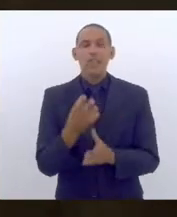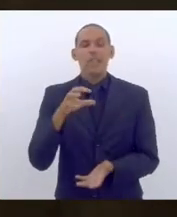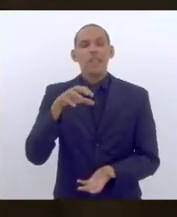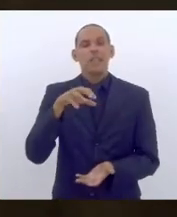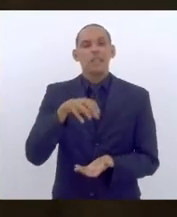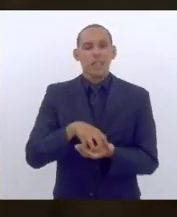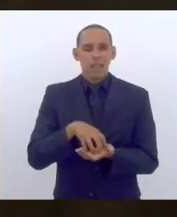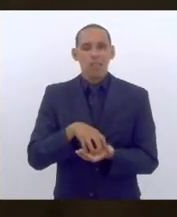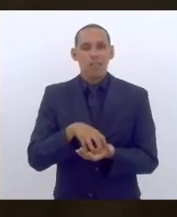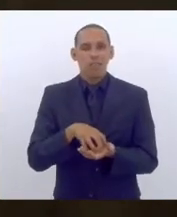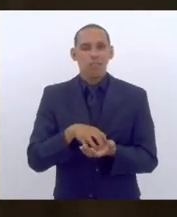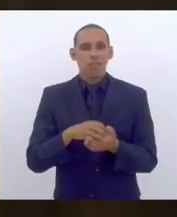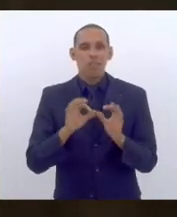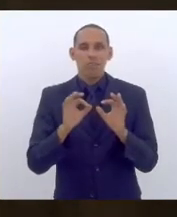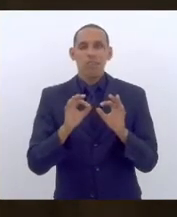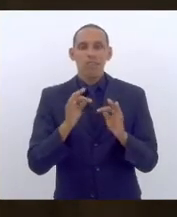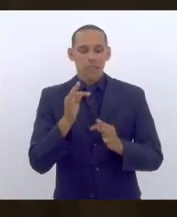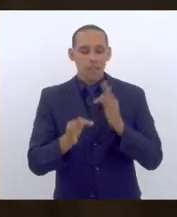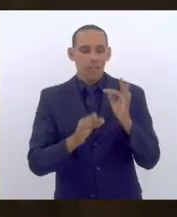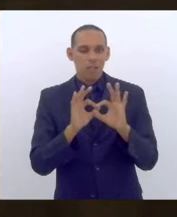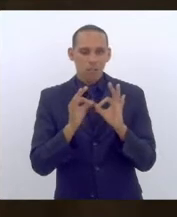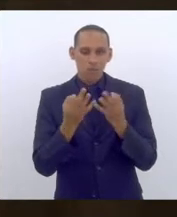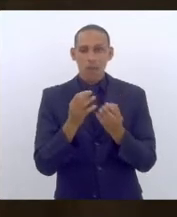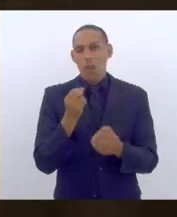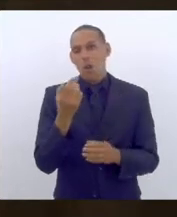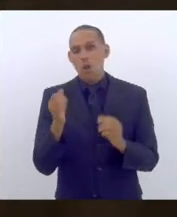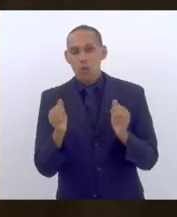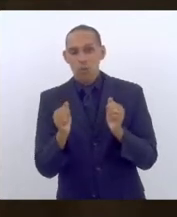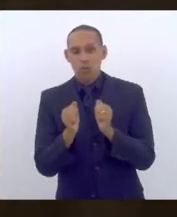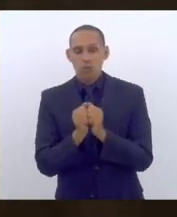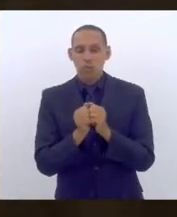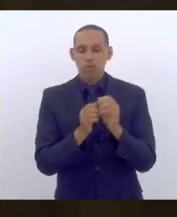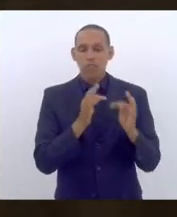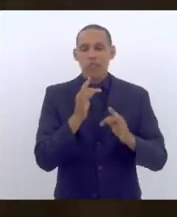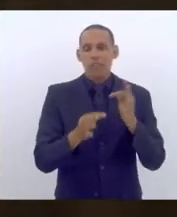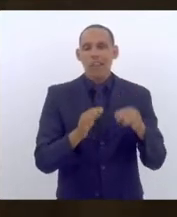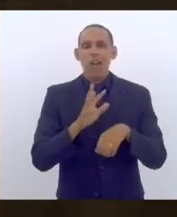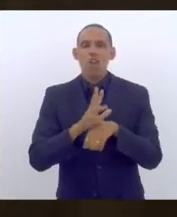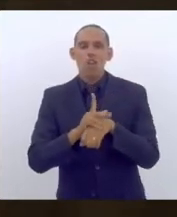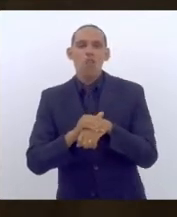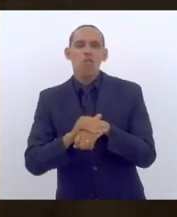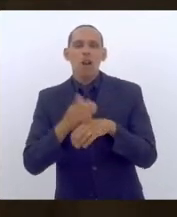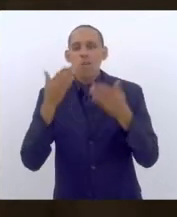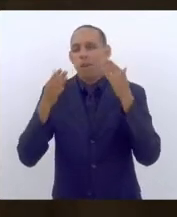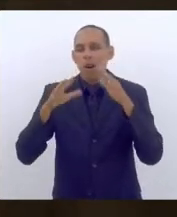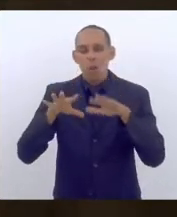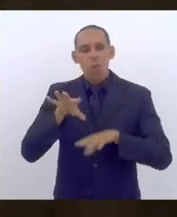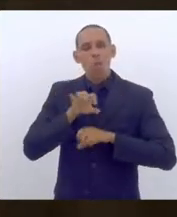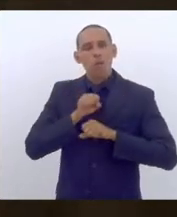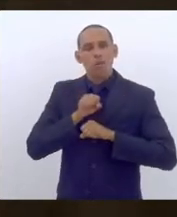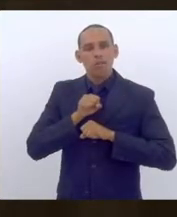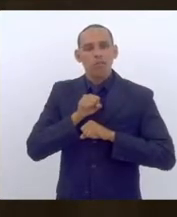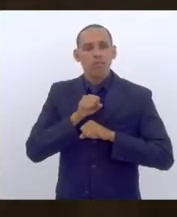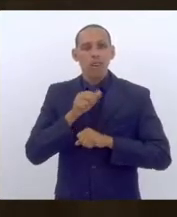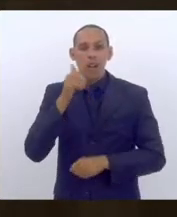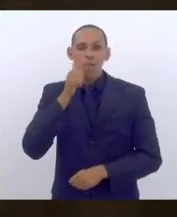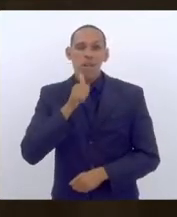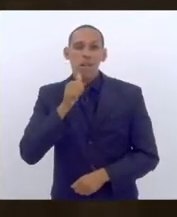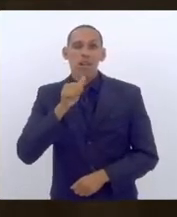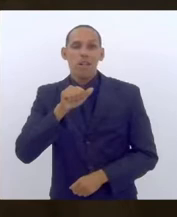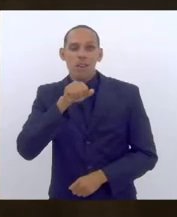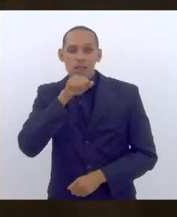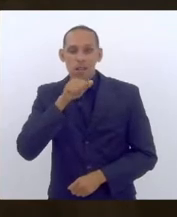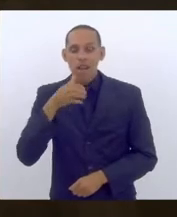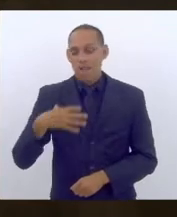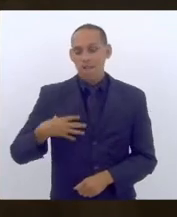terapia familiar e o conjunto para tratamento de doenças psicossomáticas de mães e filhos na